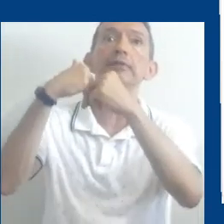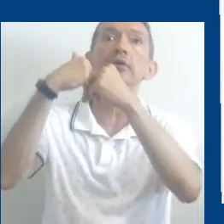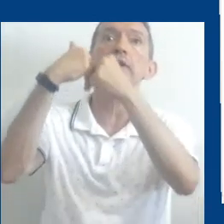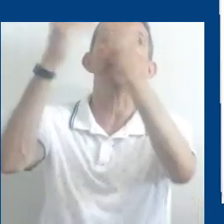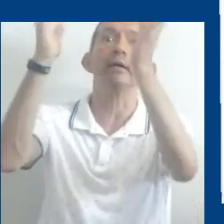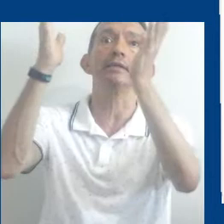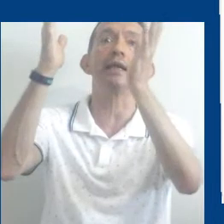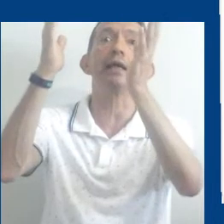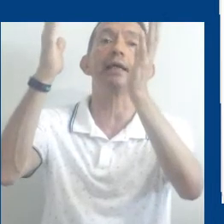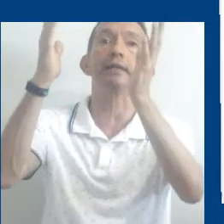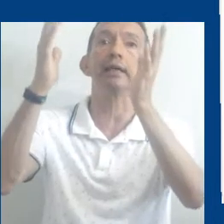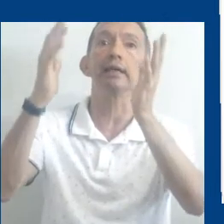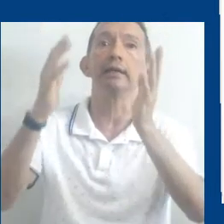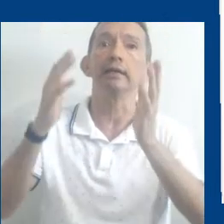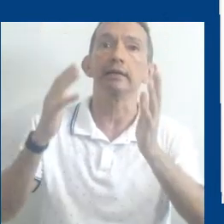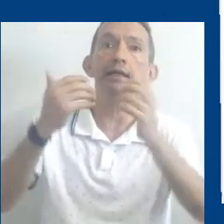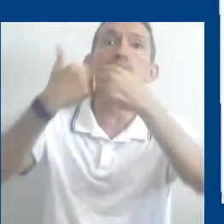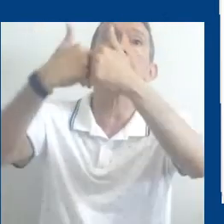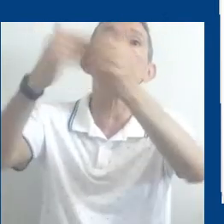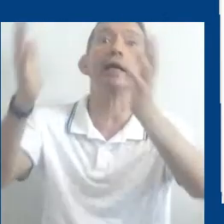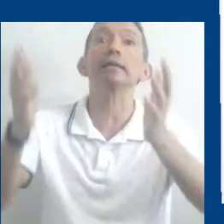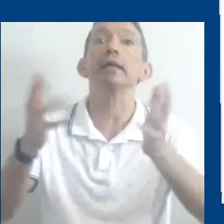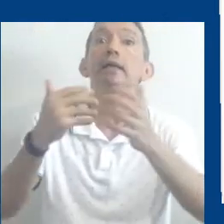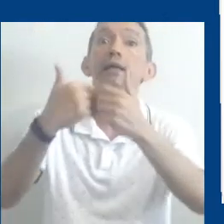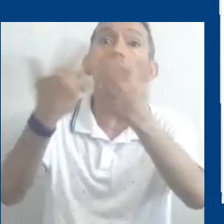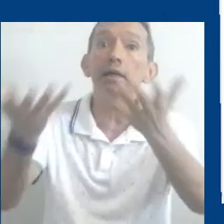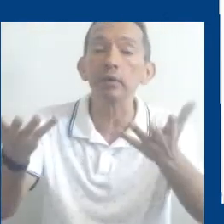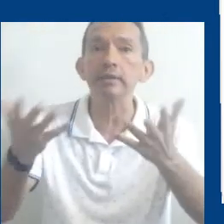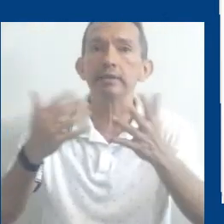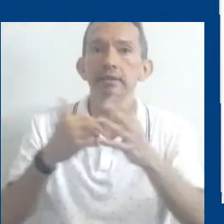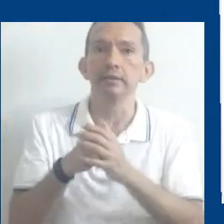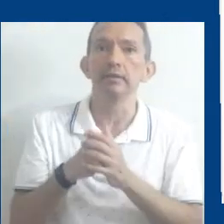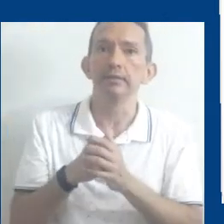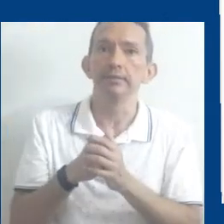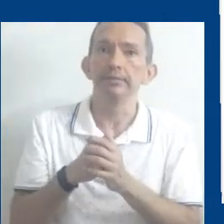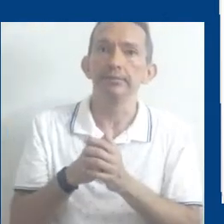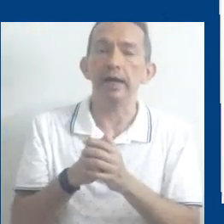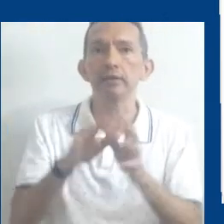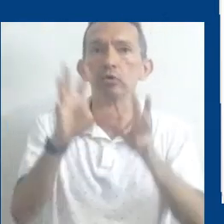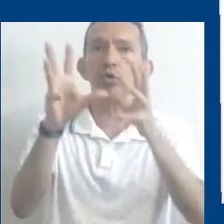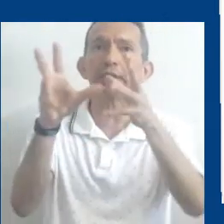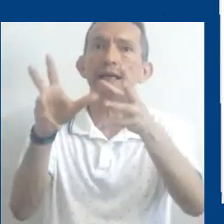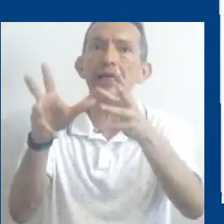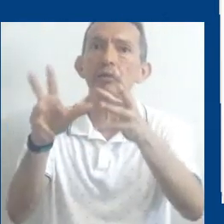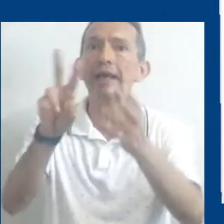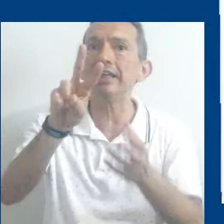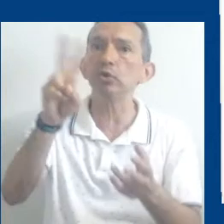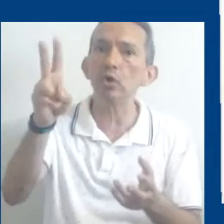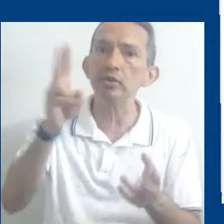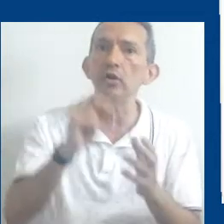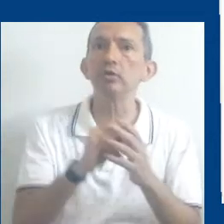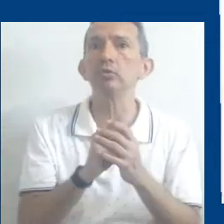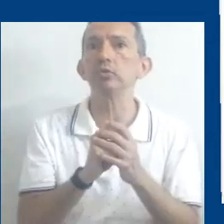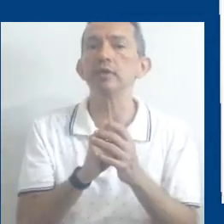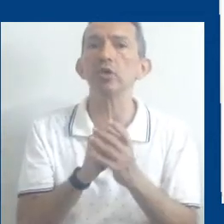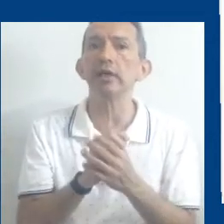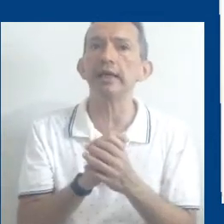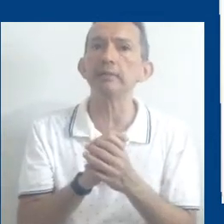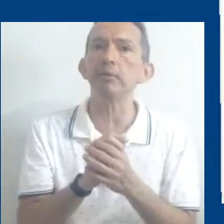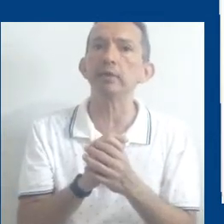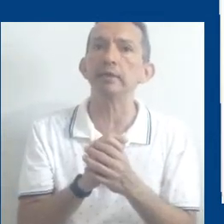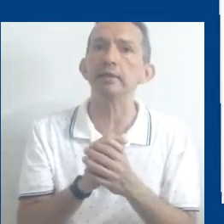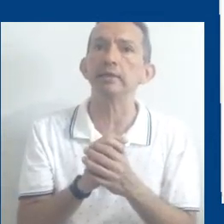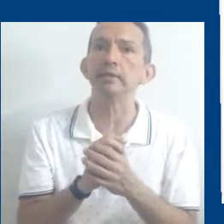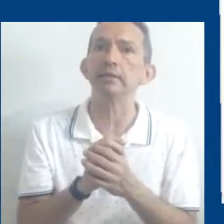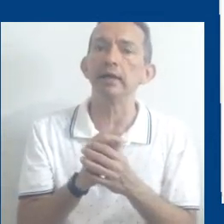é mandado para fora. Secreta. Quem secreta? Glândulas. Tá? Então toda glândula é rica em duas